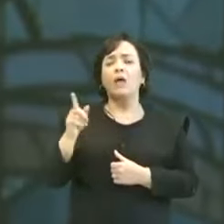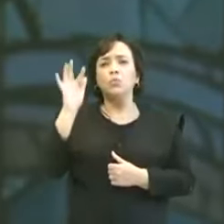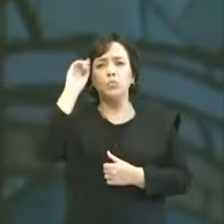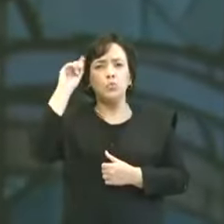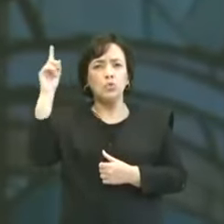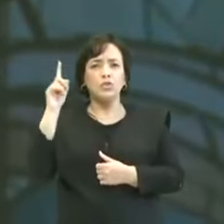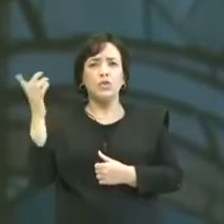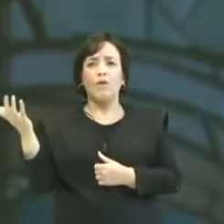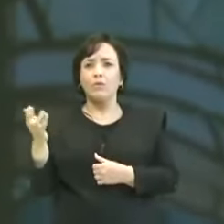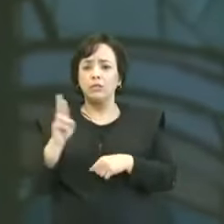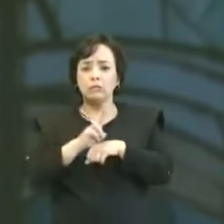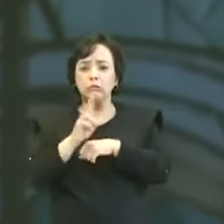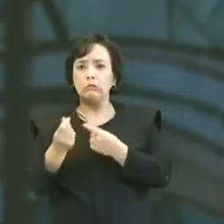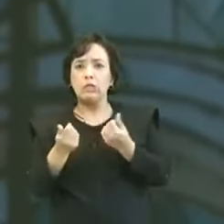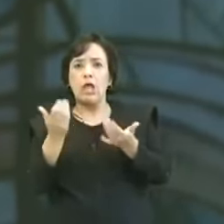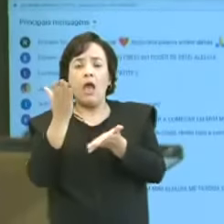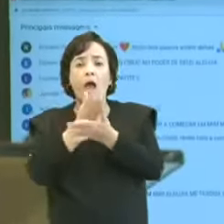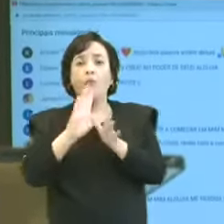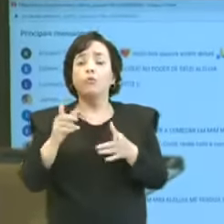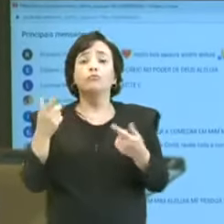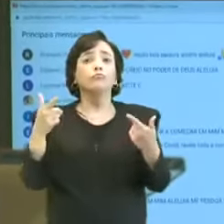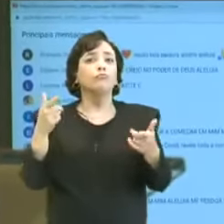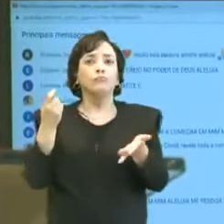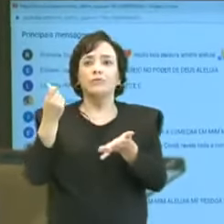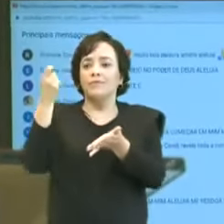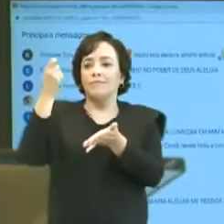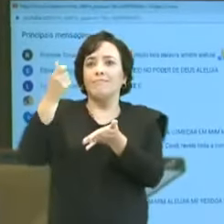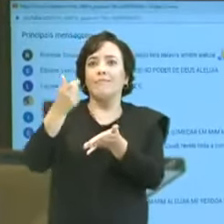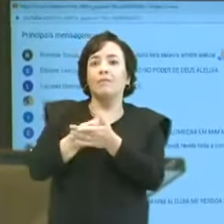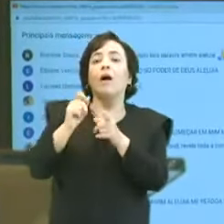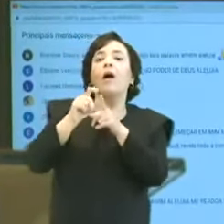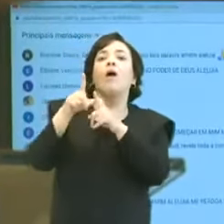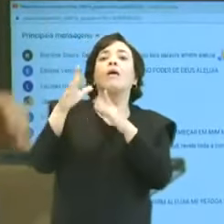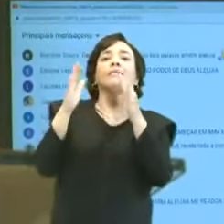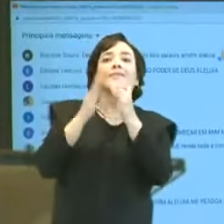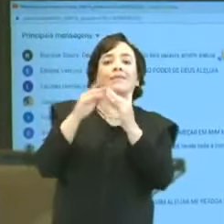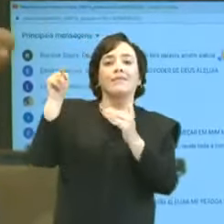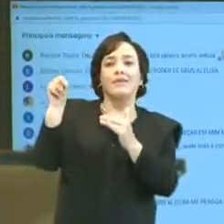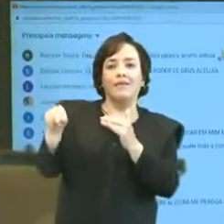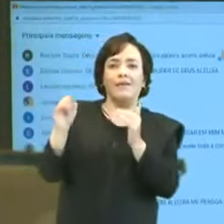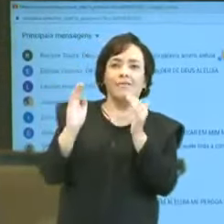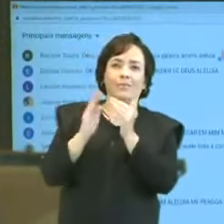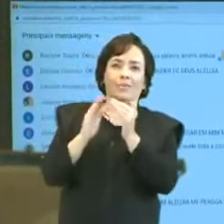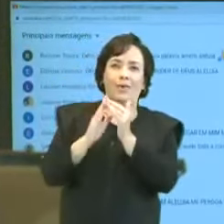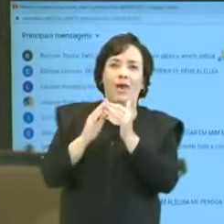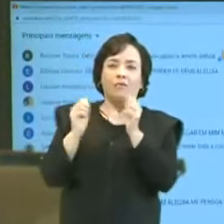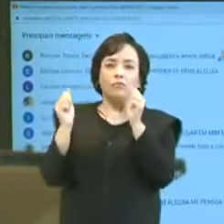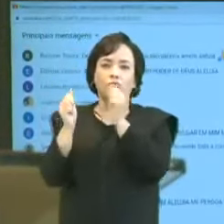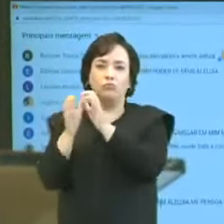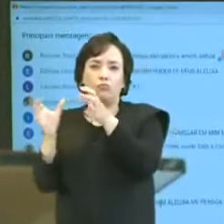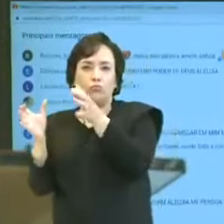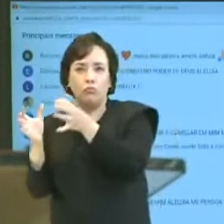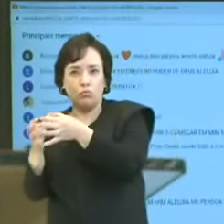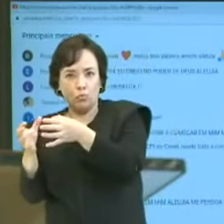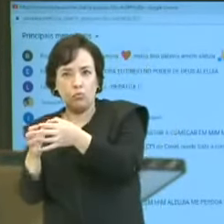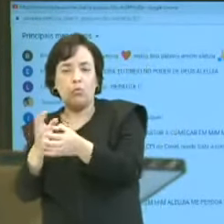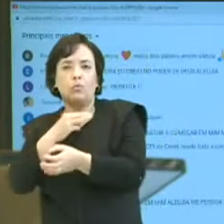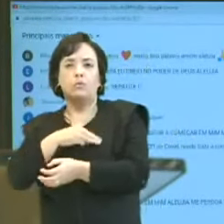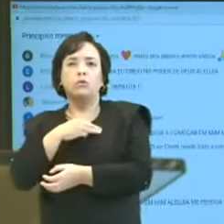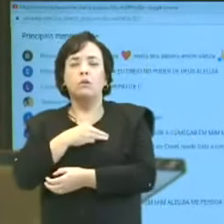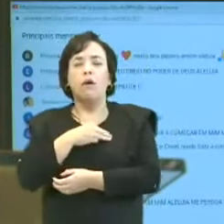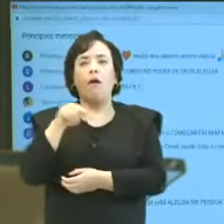financeiros. E ele não tinha dinheiro para pagar o aluguel da casa, da missão. E ele está andando e